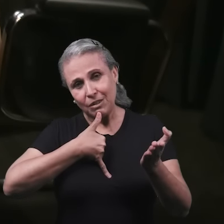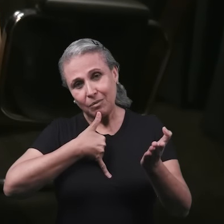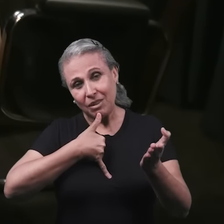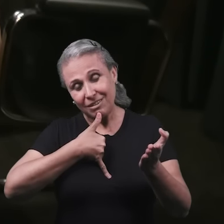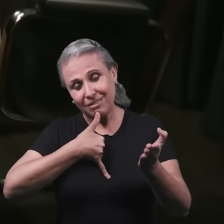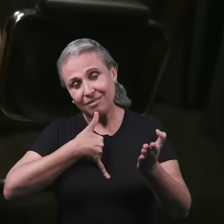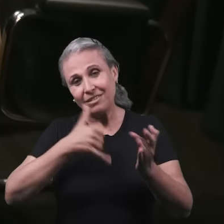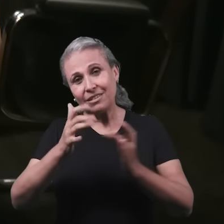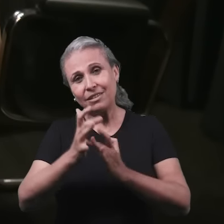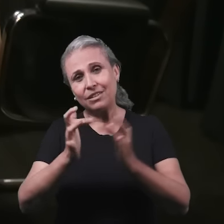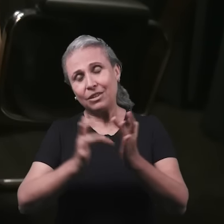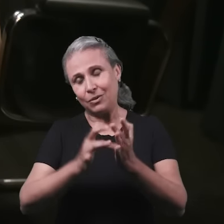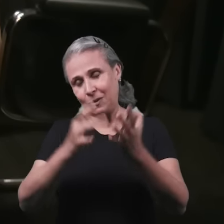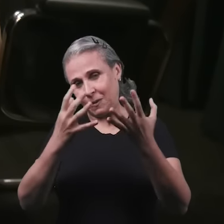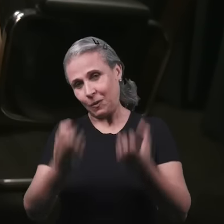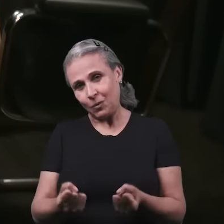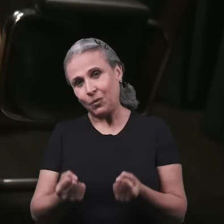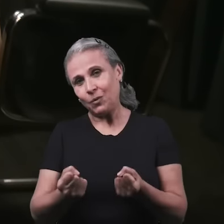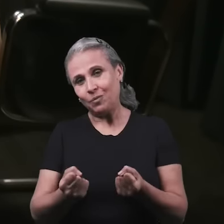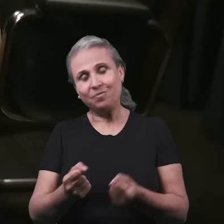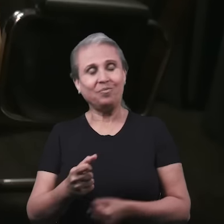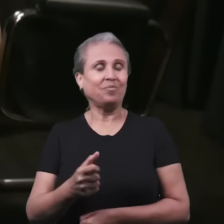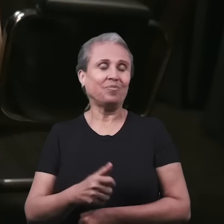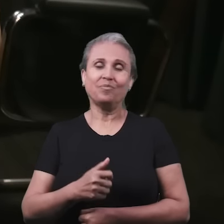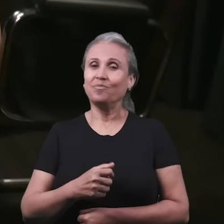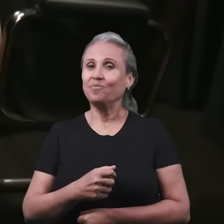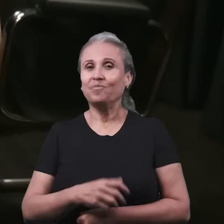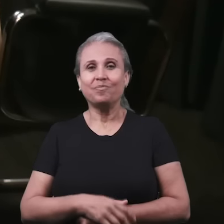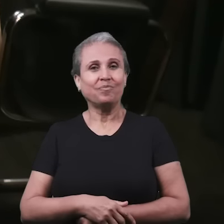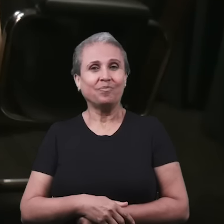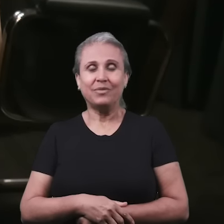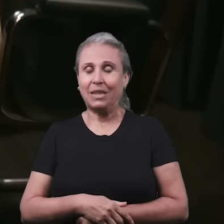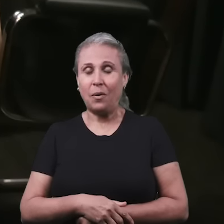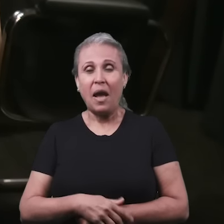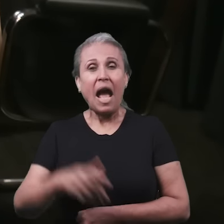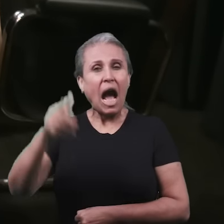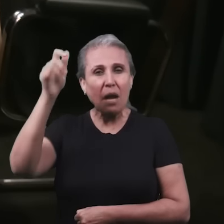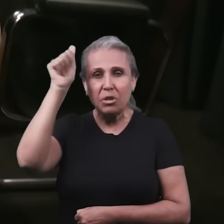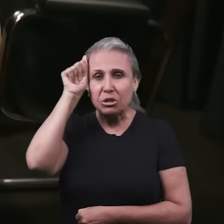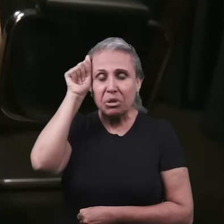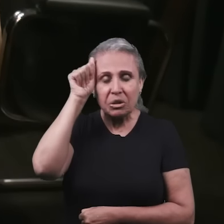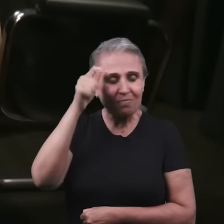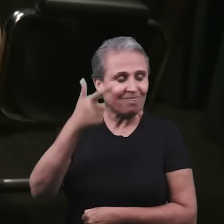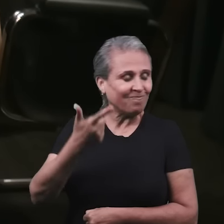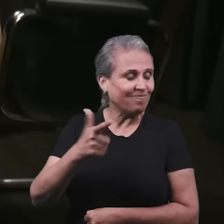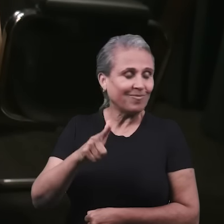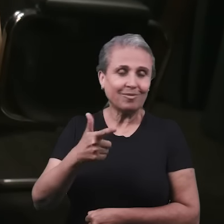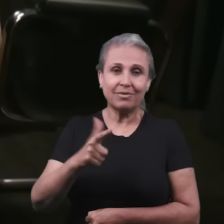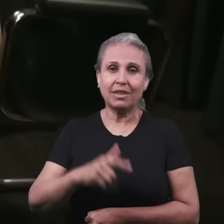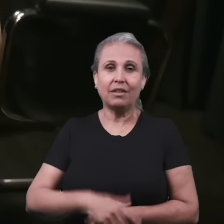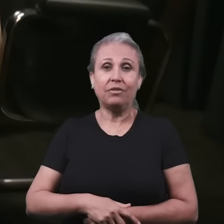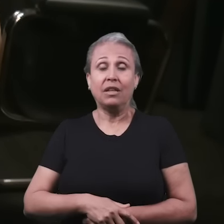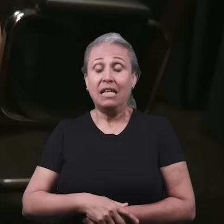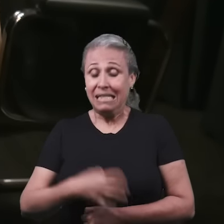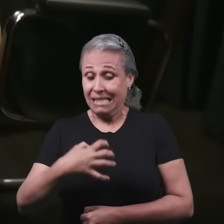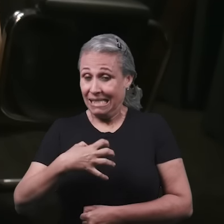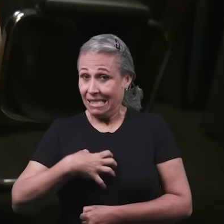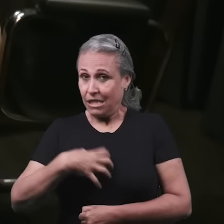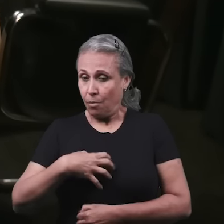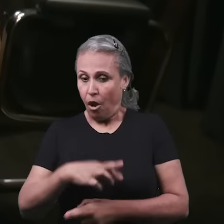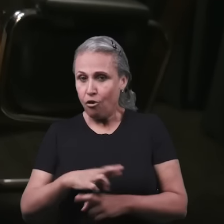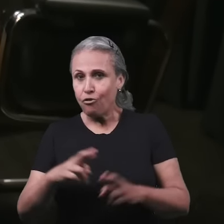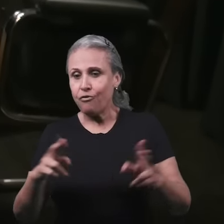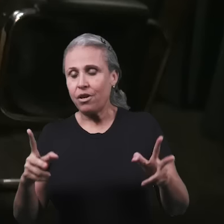Jesus. Não houve arrependimento. Não houve arrependimento, houve remorso, que são situações, são condições e sentimentos